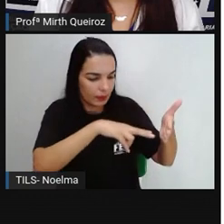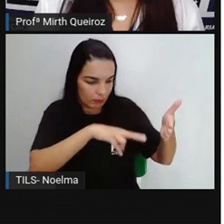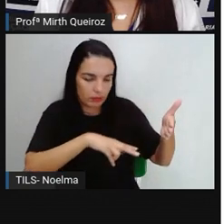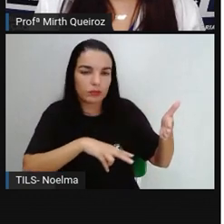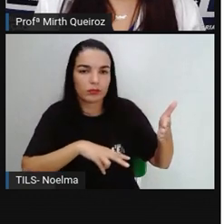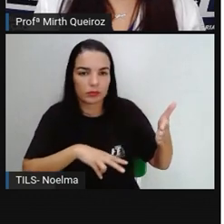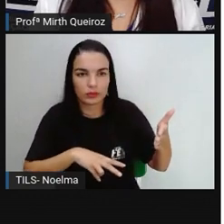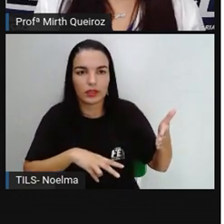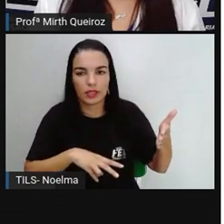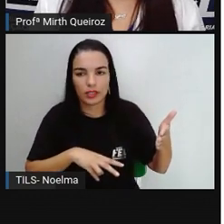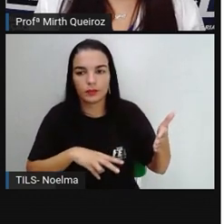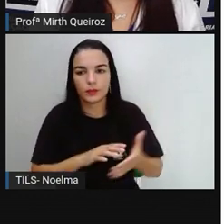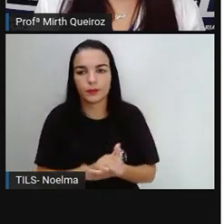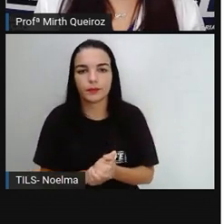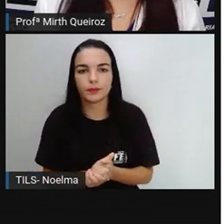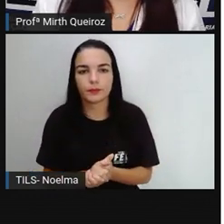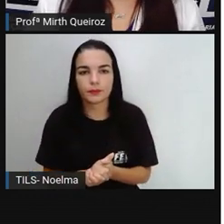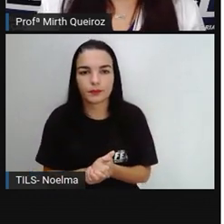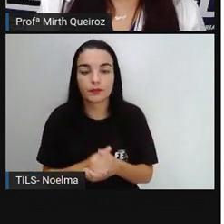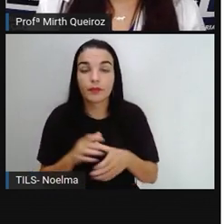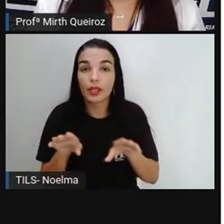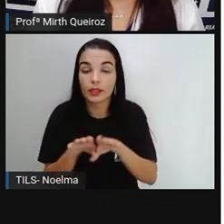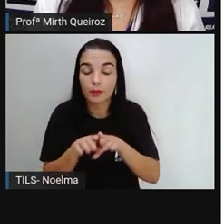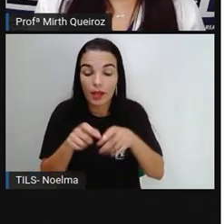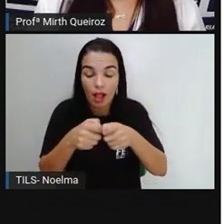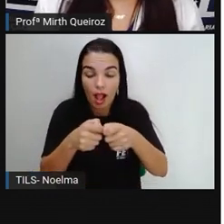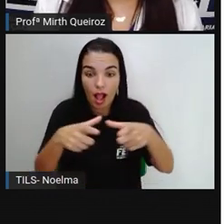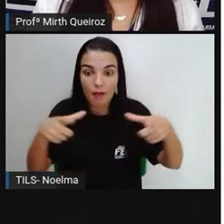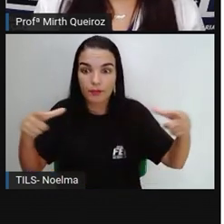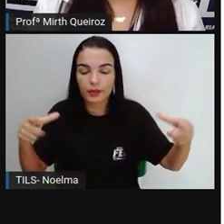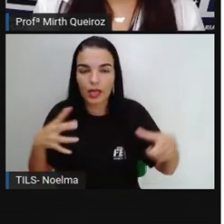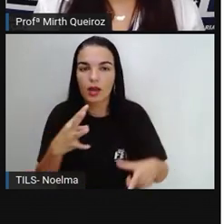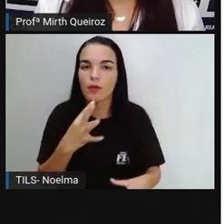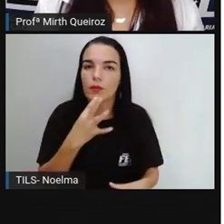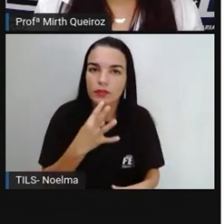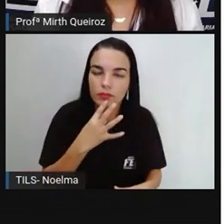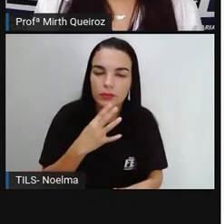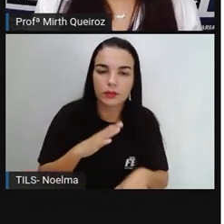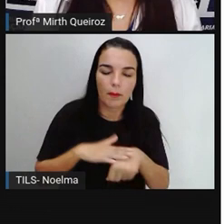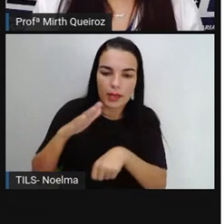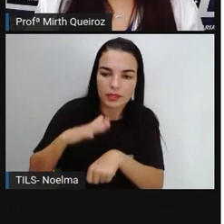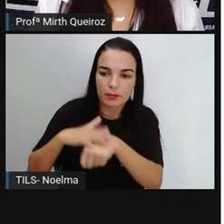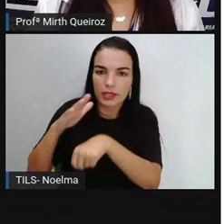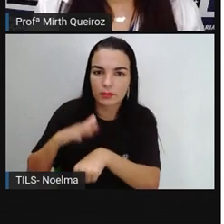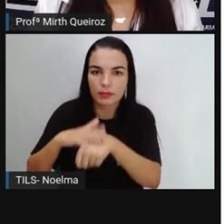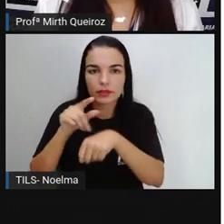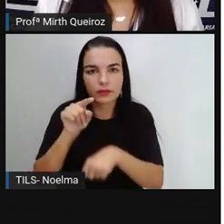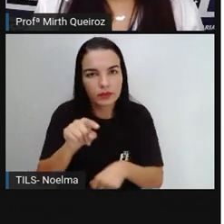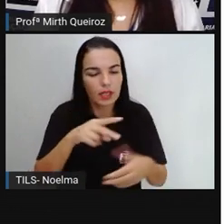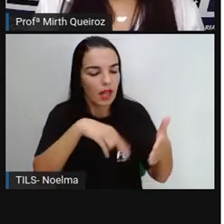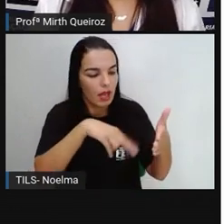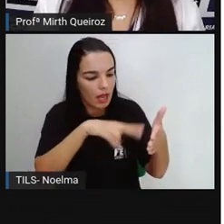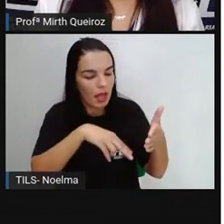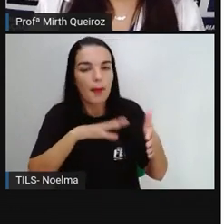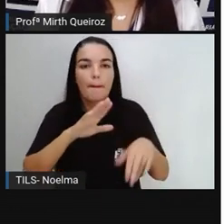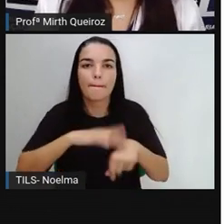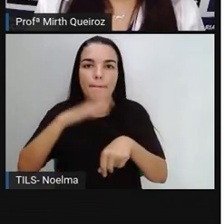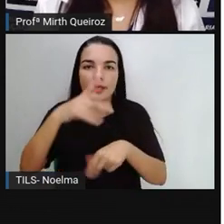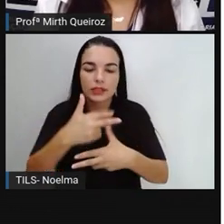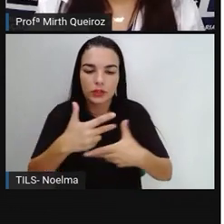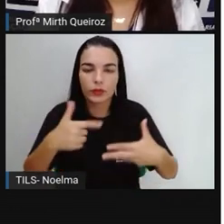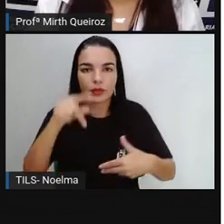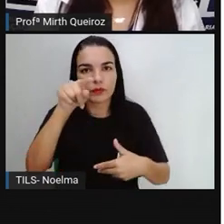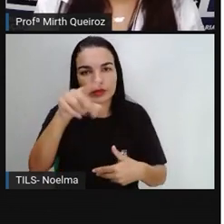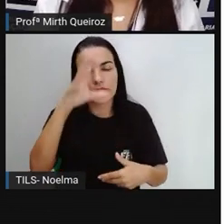estimulada através da leitura. E amplia o seu conhecimento. Quanto mais você lê, mais coisas você aprende. Olha só